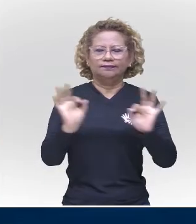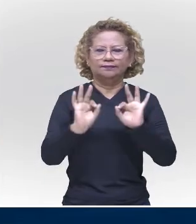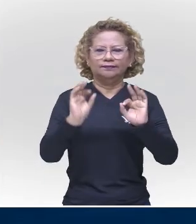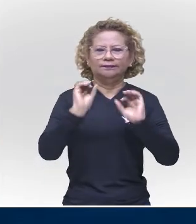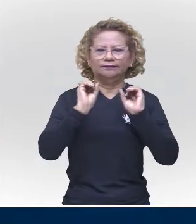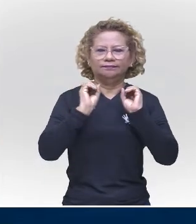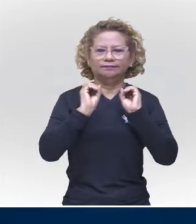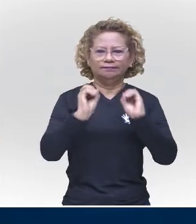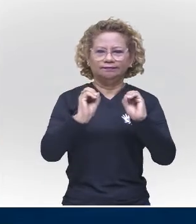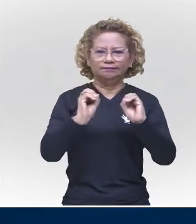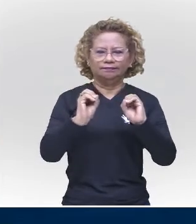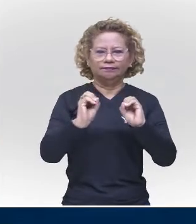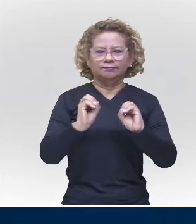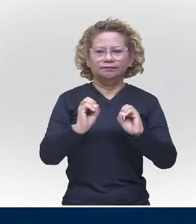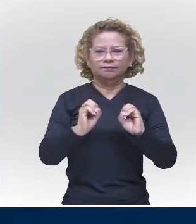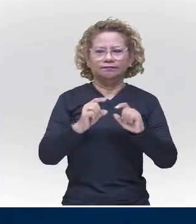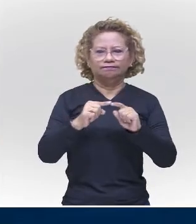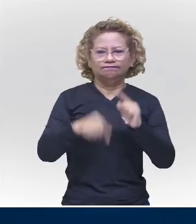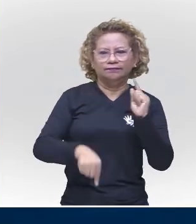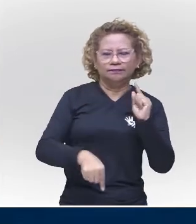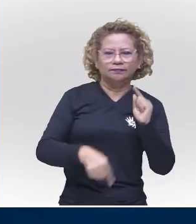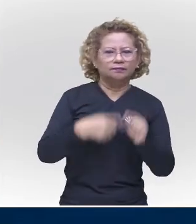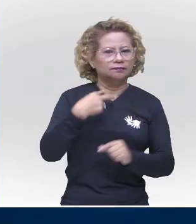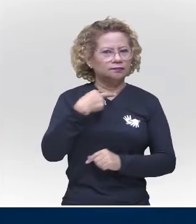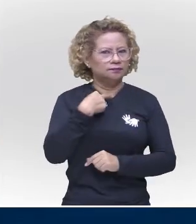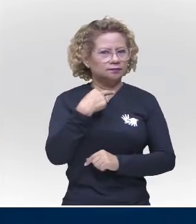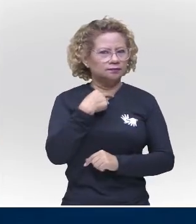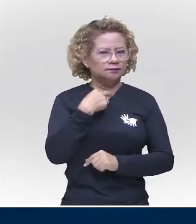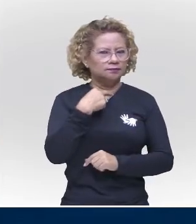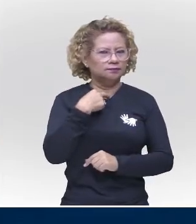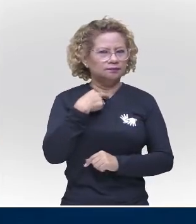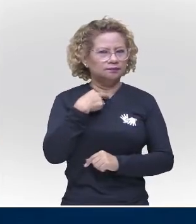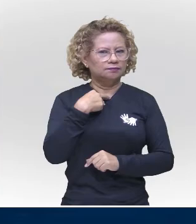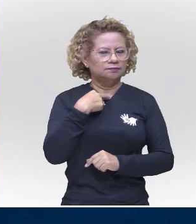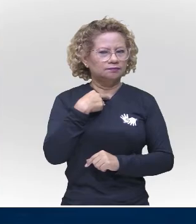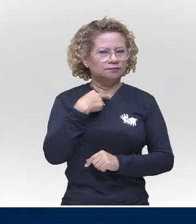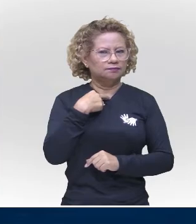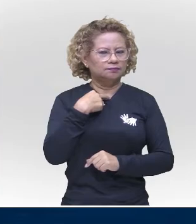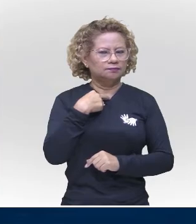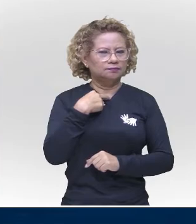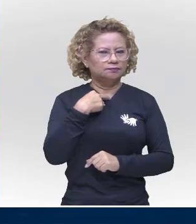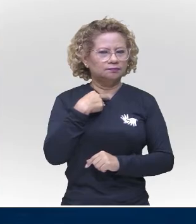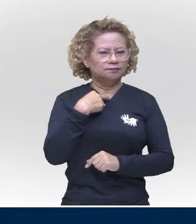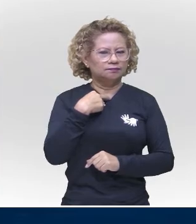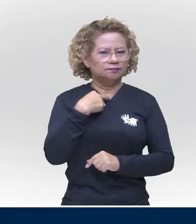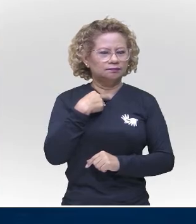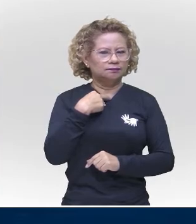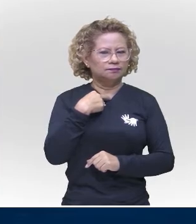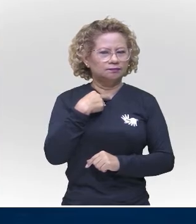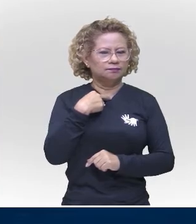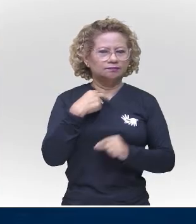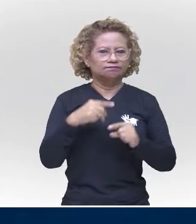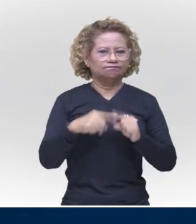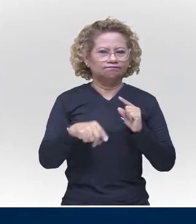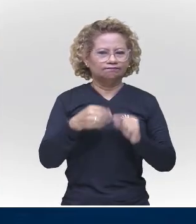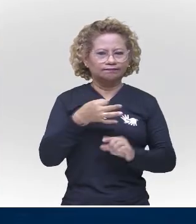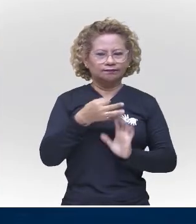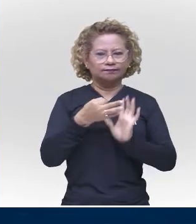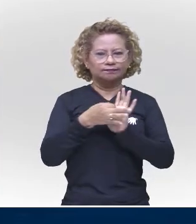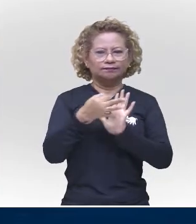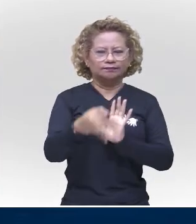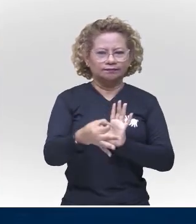seja, não é permitido de forma alguma qualquer tipo de interferência na movimentação